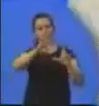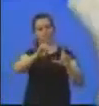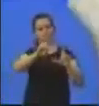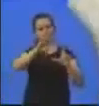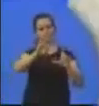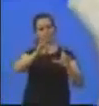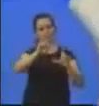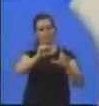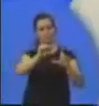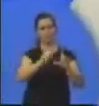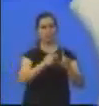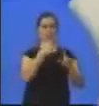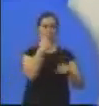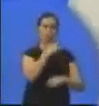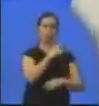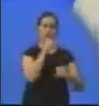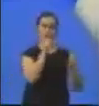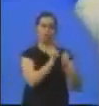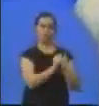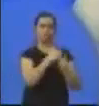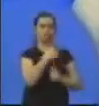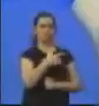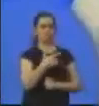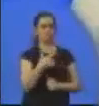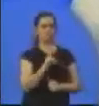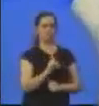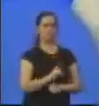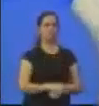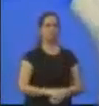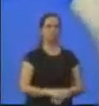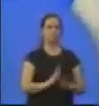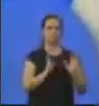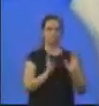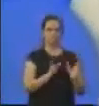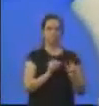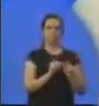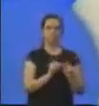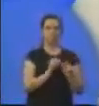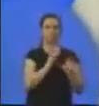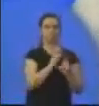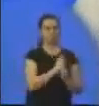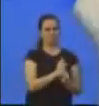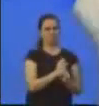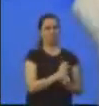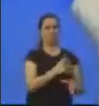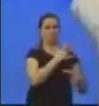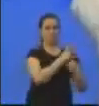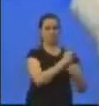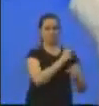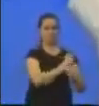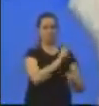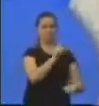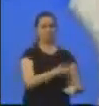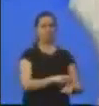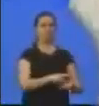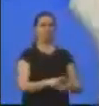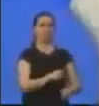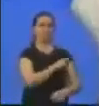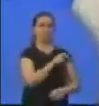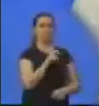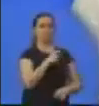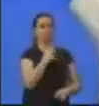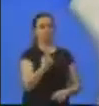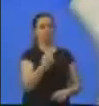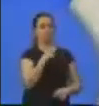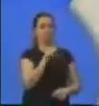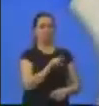não chega nele. Bom, escrevendo aquilo que foi falado, ó, quando eu calculo para x igual a 1, para